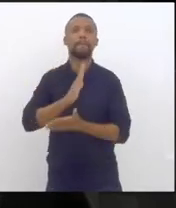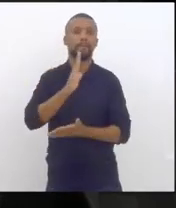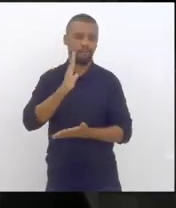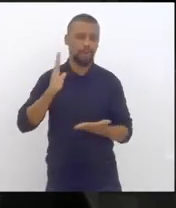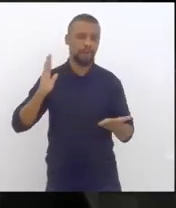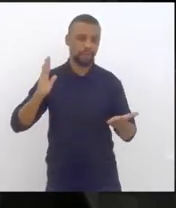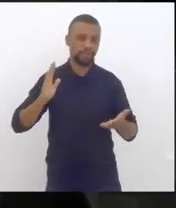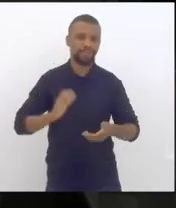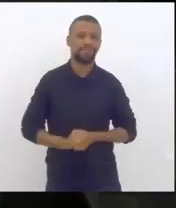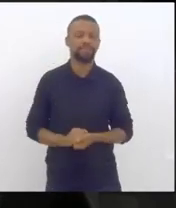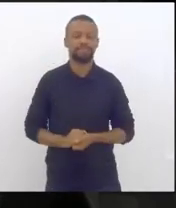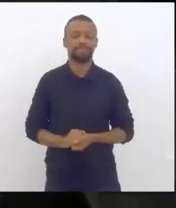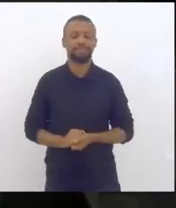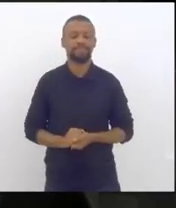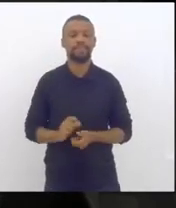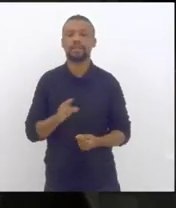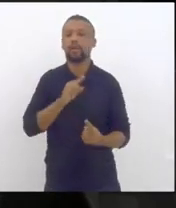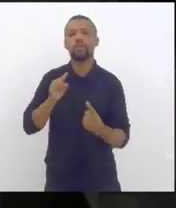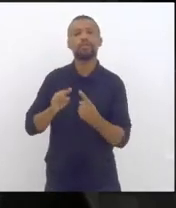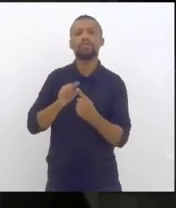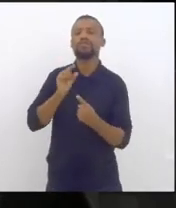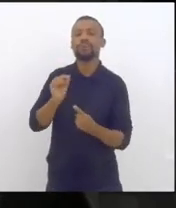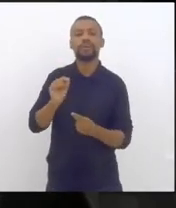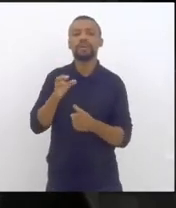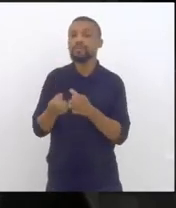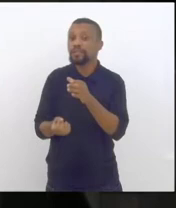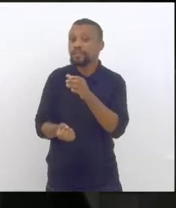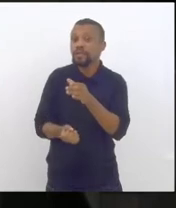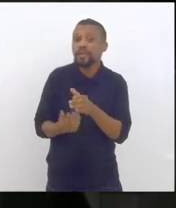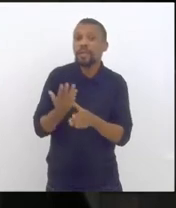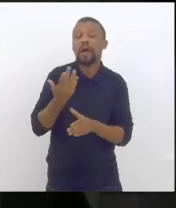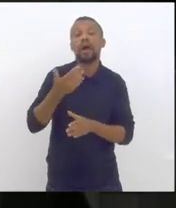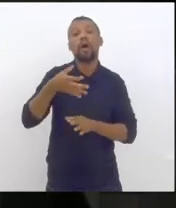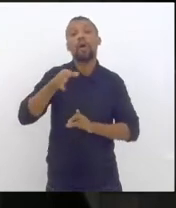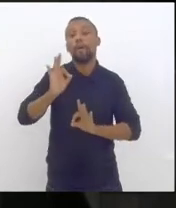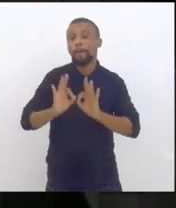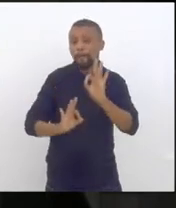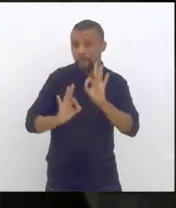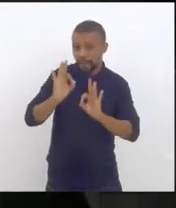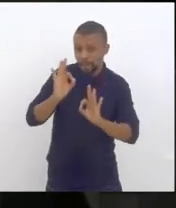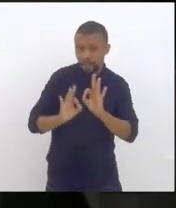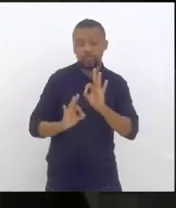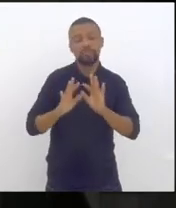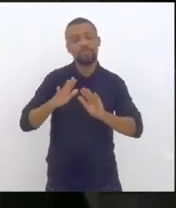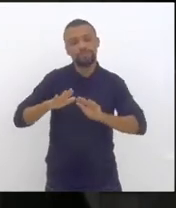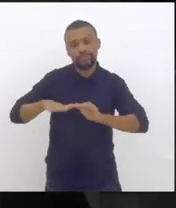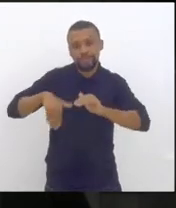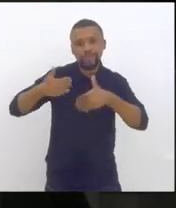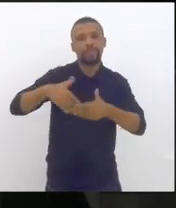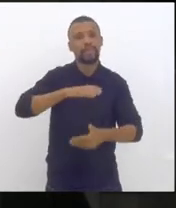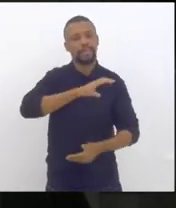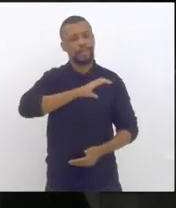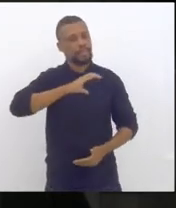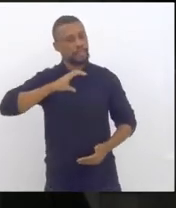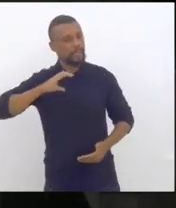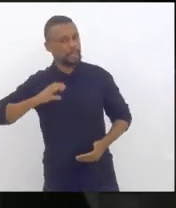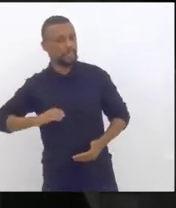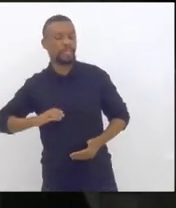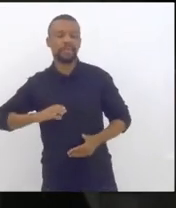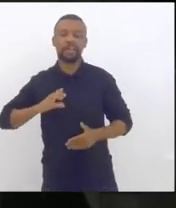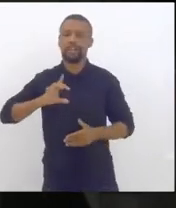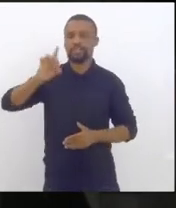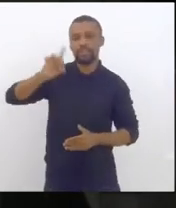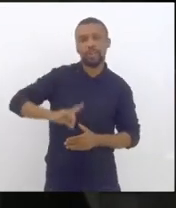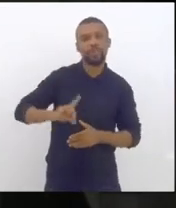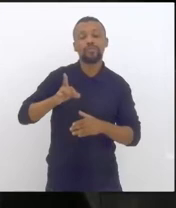o que institui o plano de desenvolvimento cidadania e direitos em